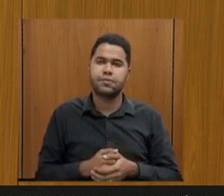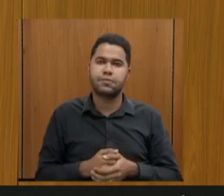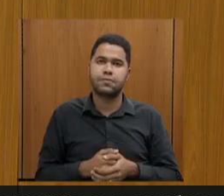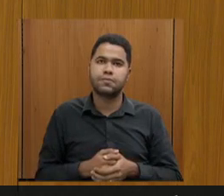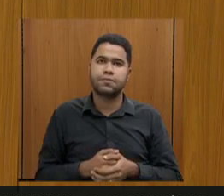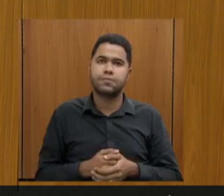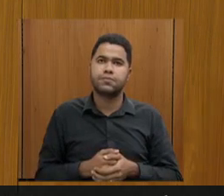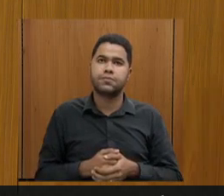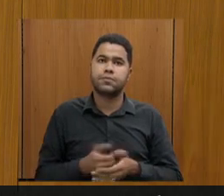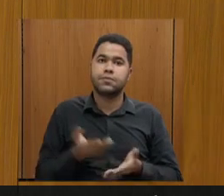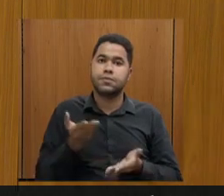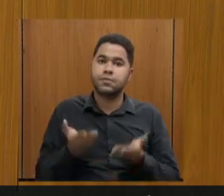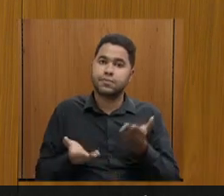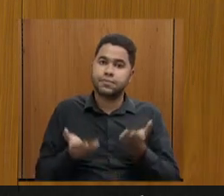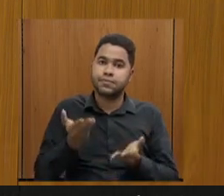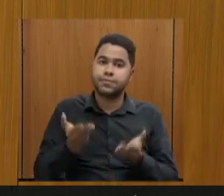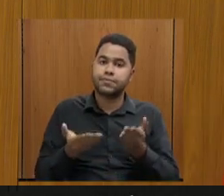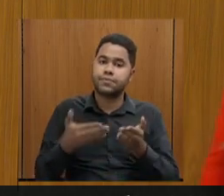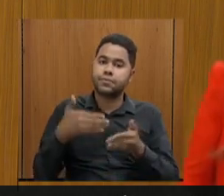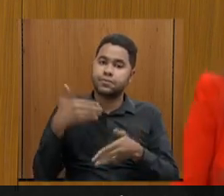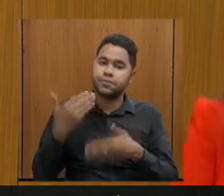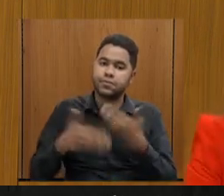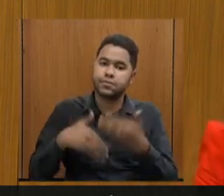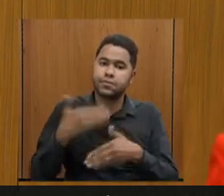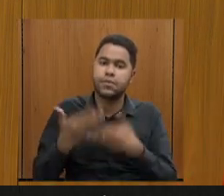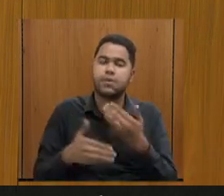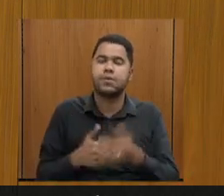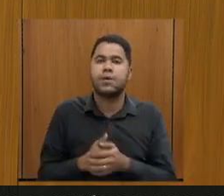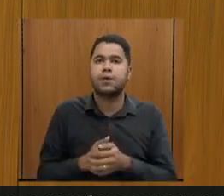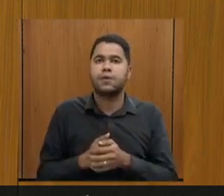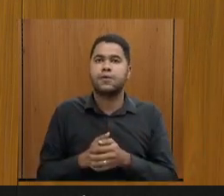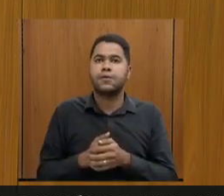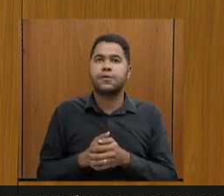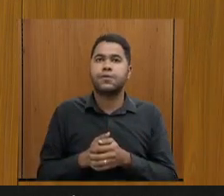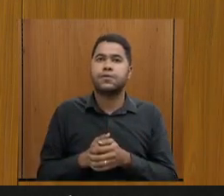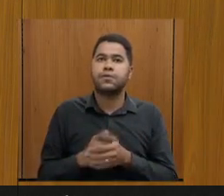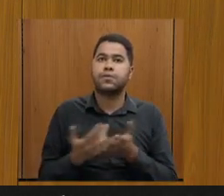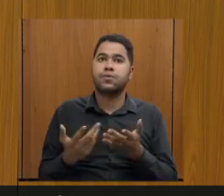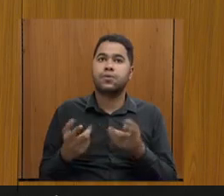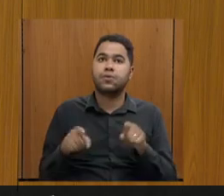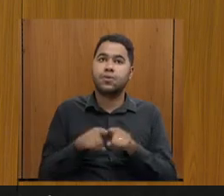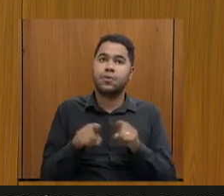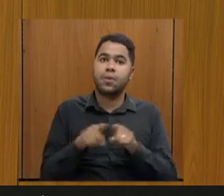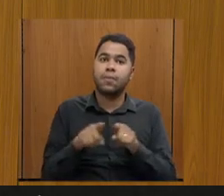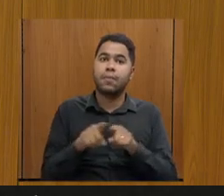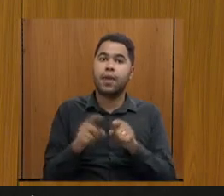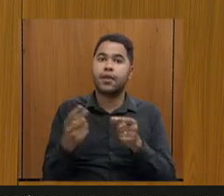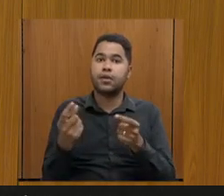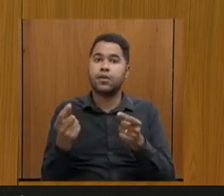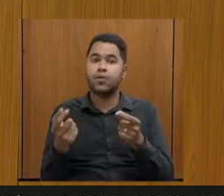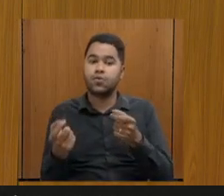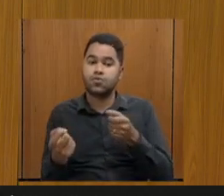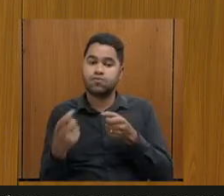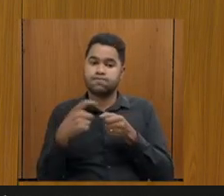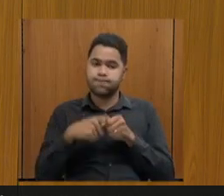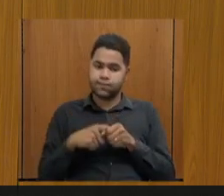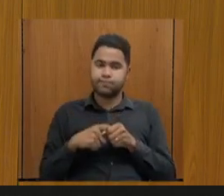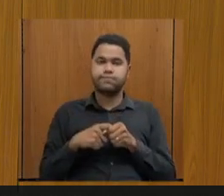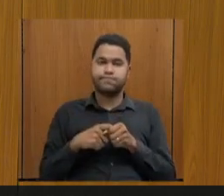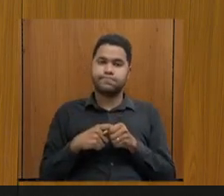esse balanço do desenvolvimento dos retornos que tem que ser dados